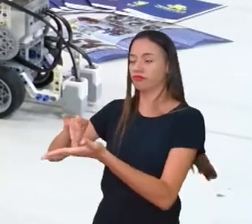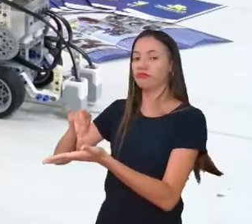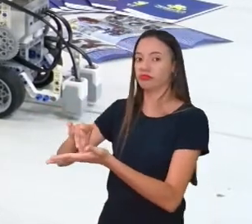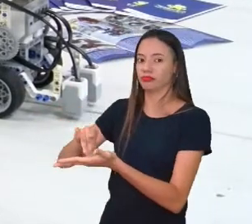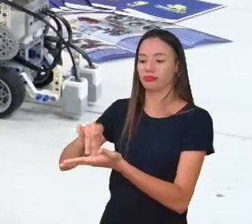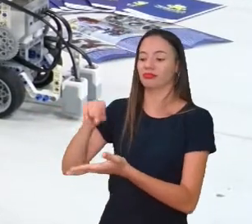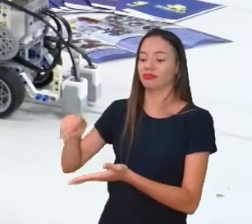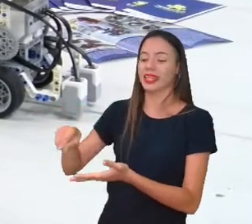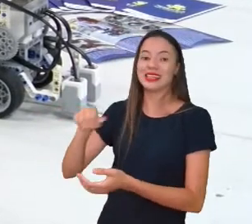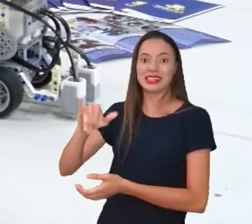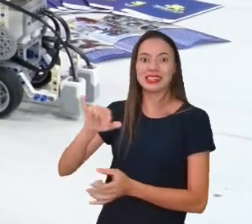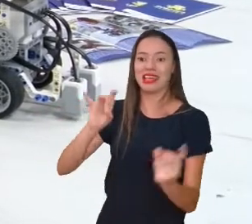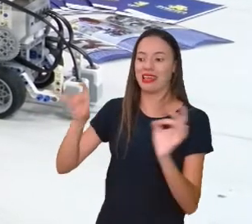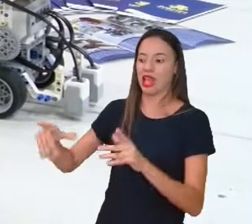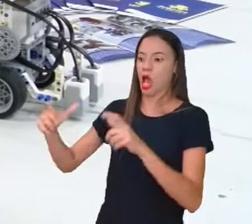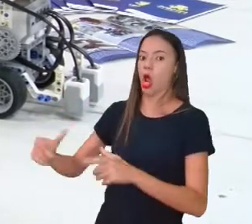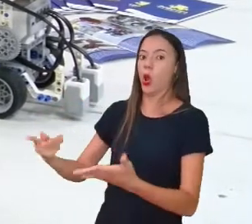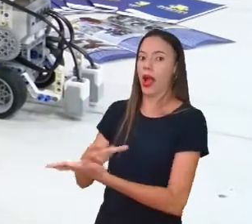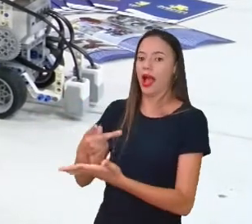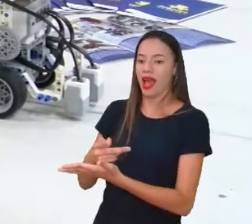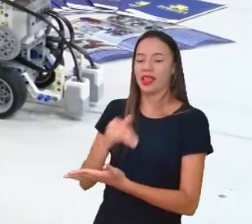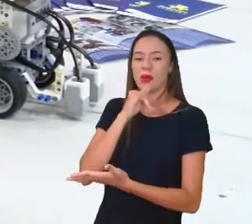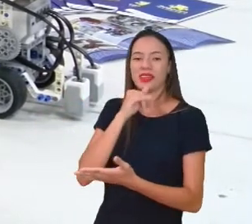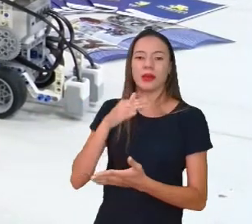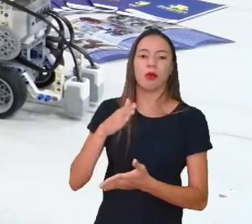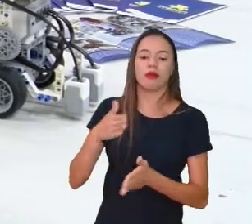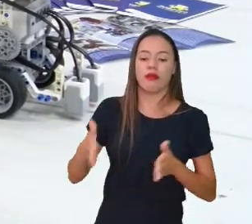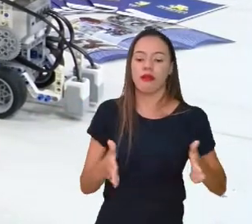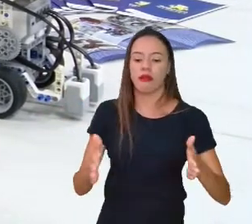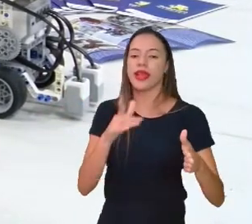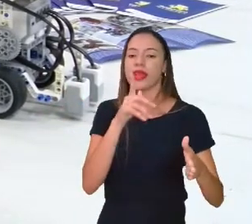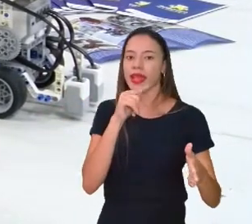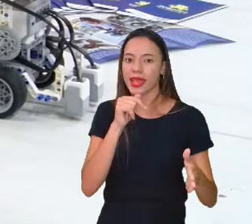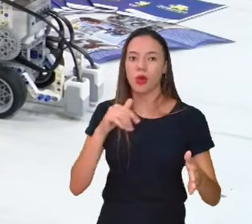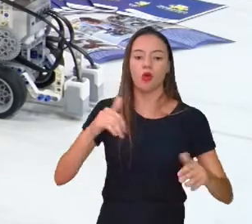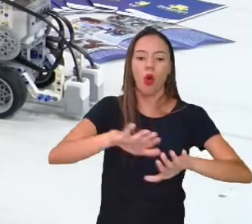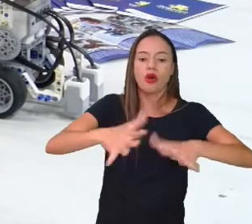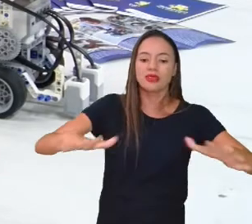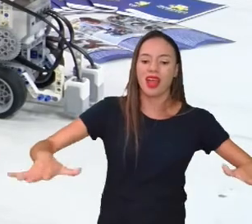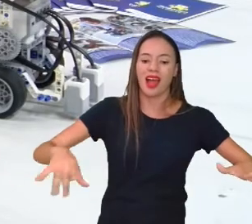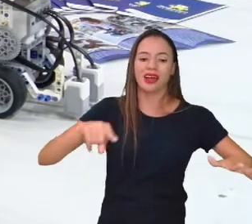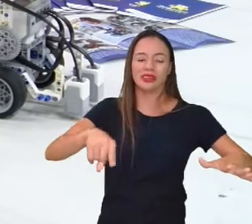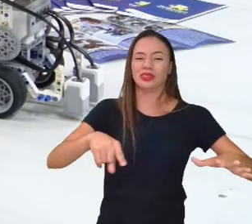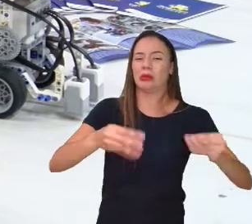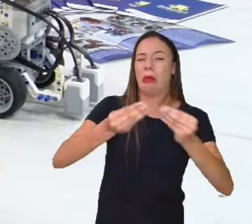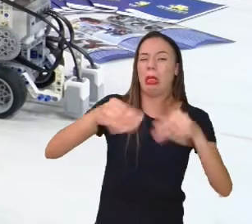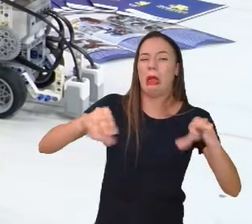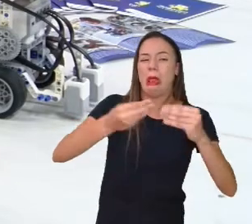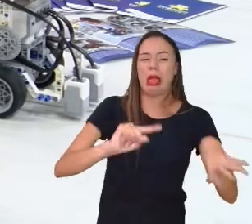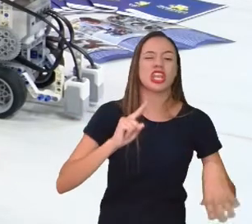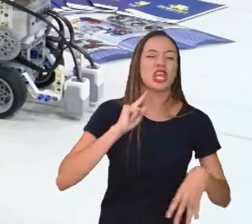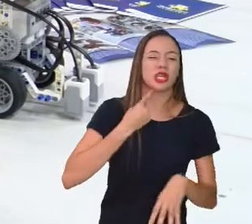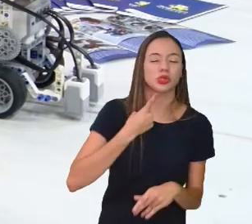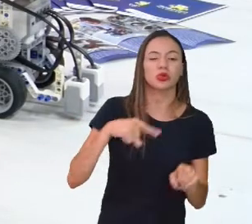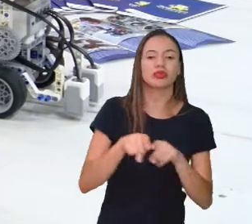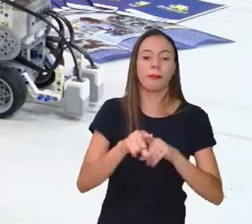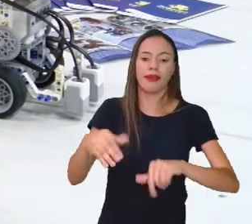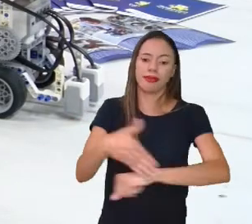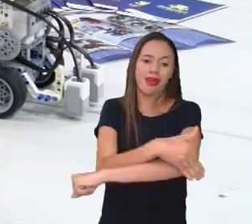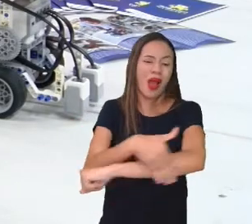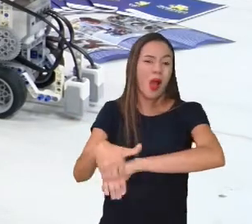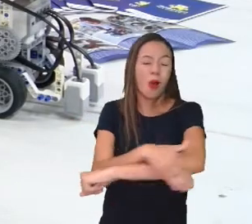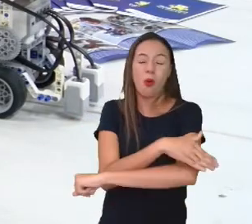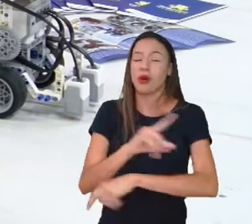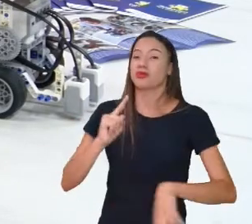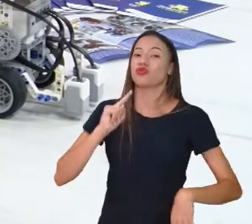Rios poluídos, né? Os oceanos poluídos, então a gente vê a poluição na rua. Por quê? Quantas vezes eu